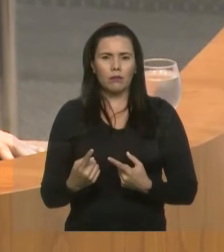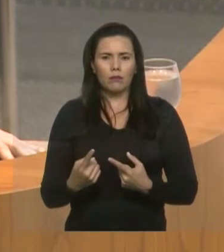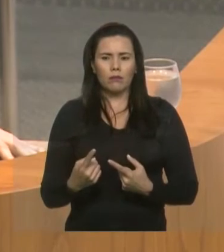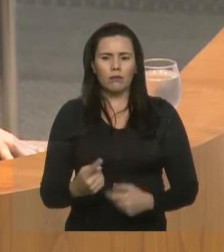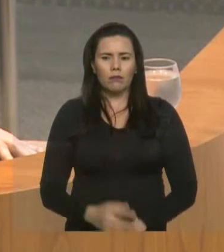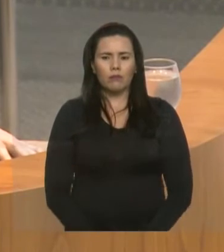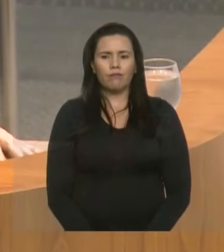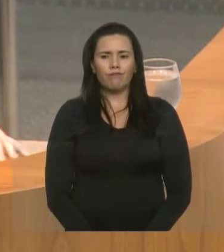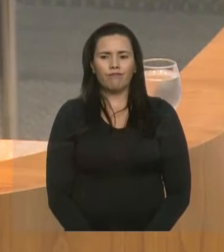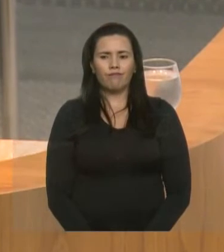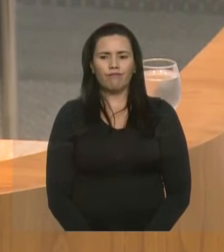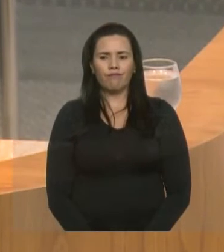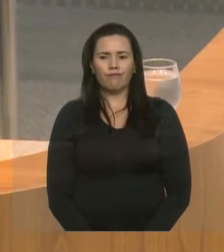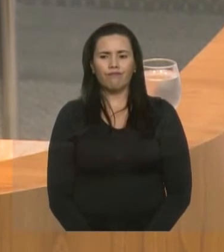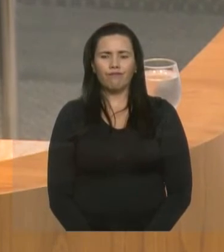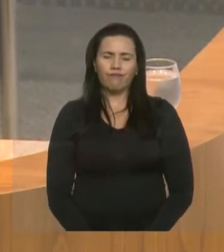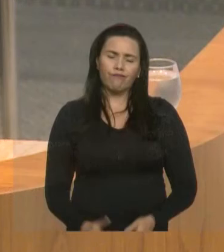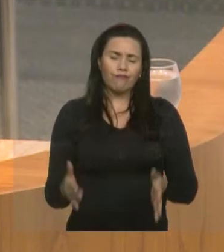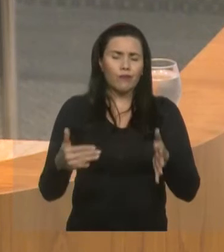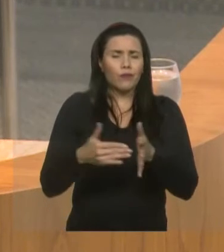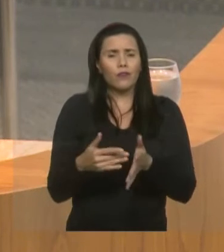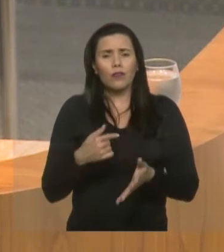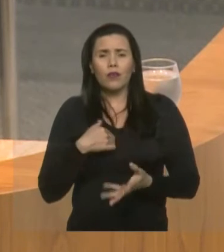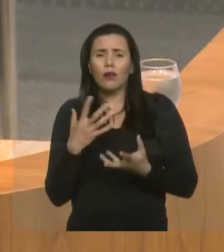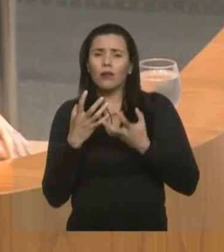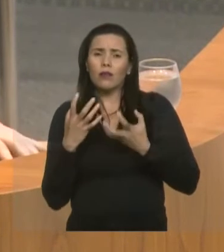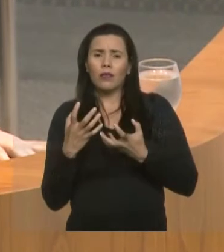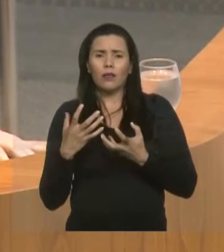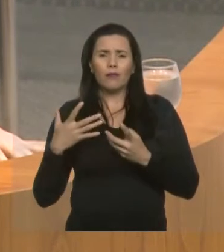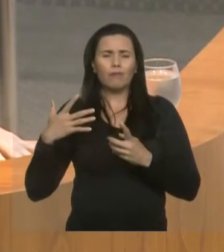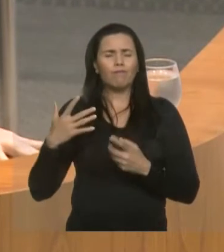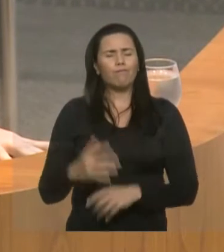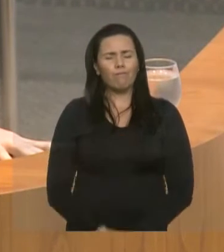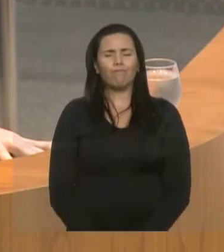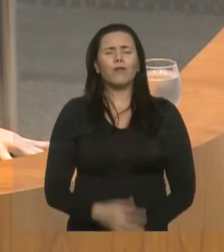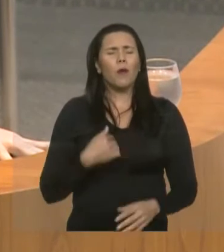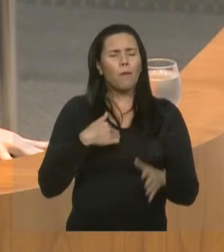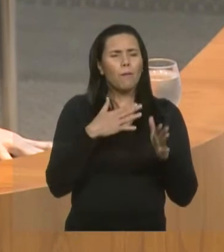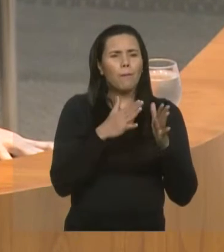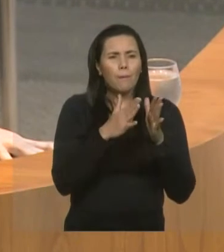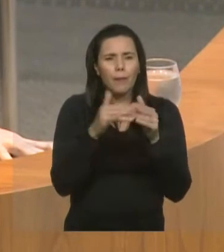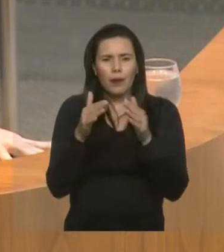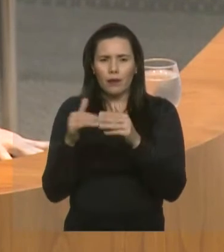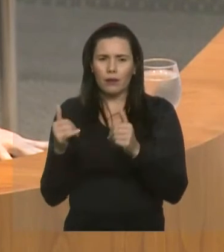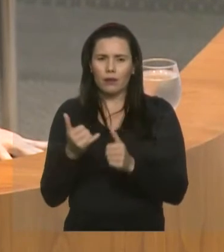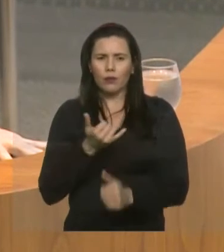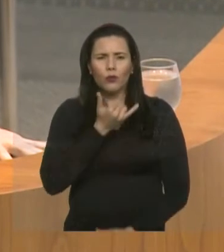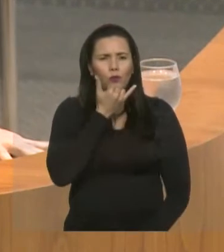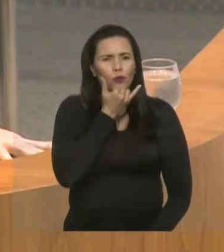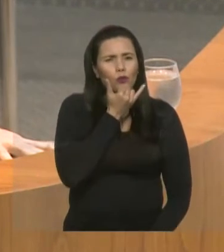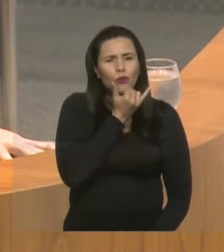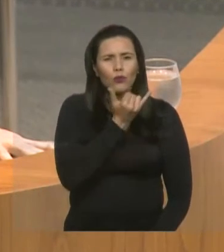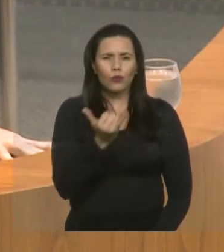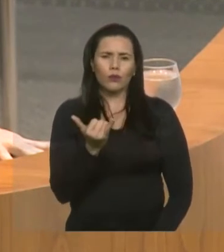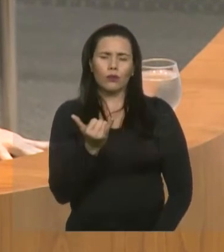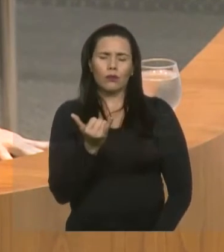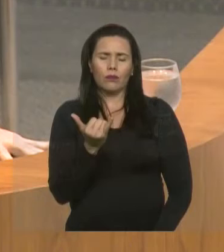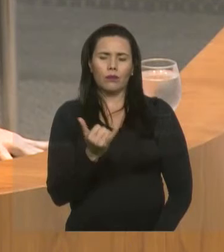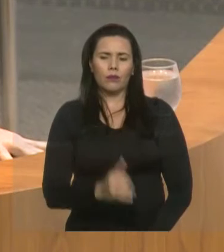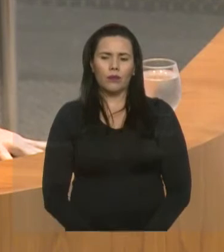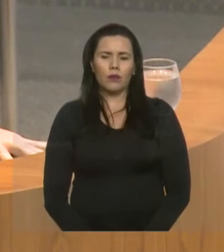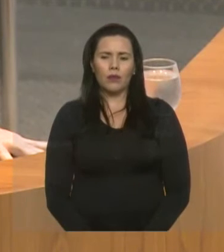Por fim, eu gostaria de pedir desculpas ao consumidor,